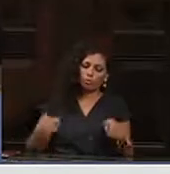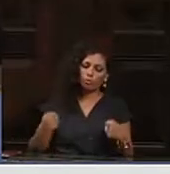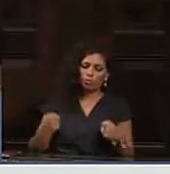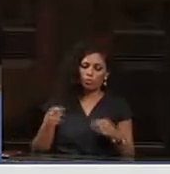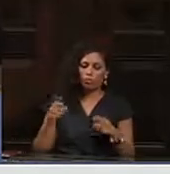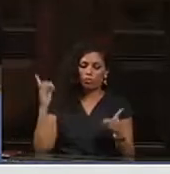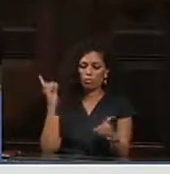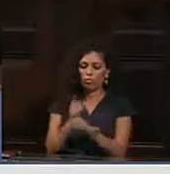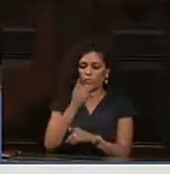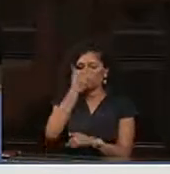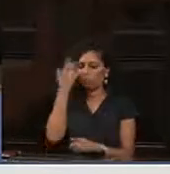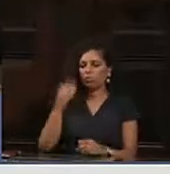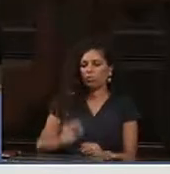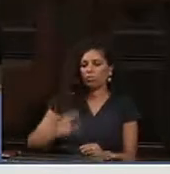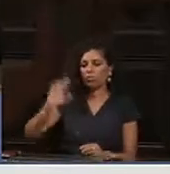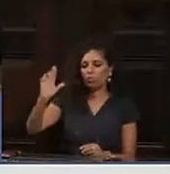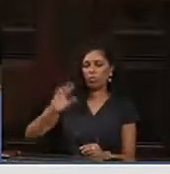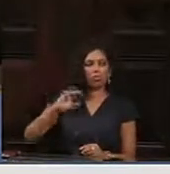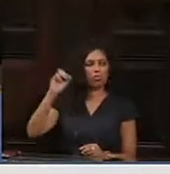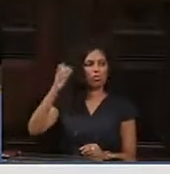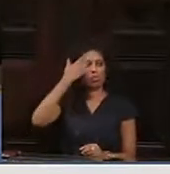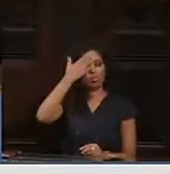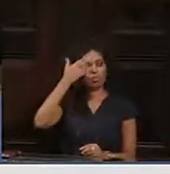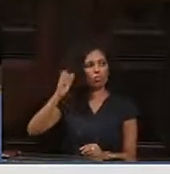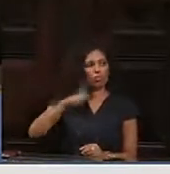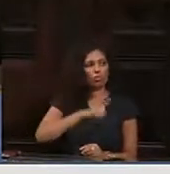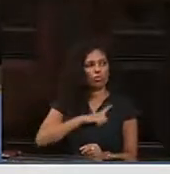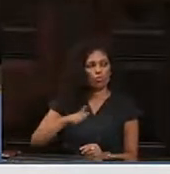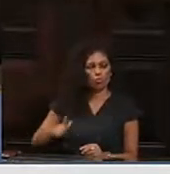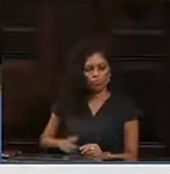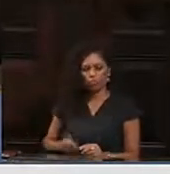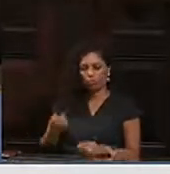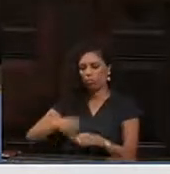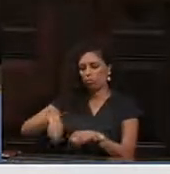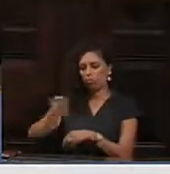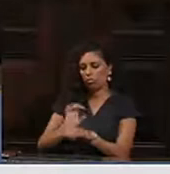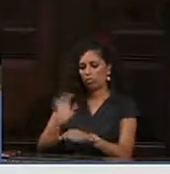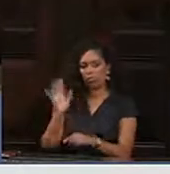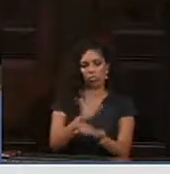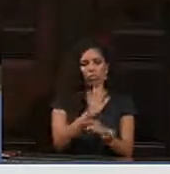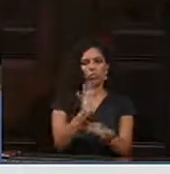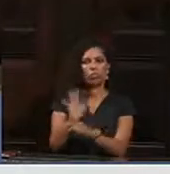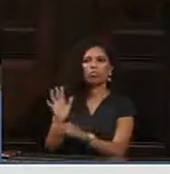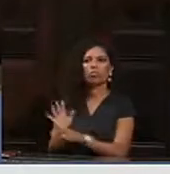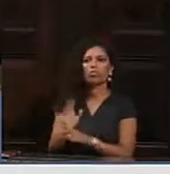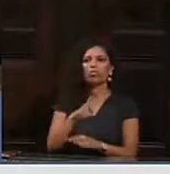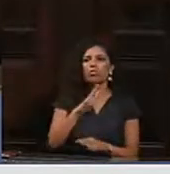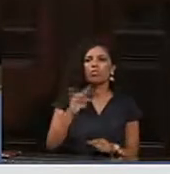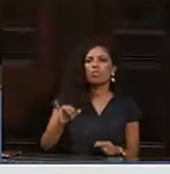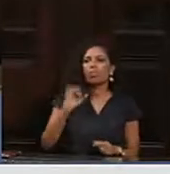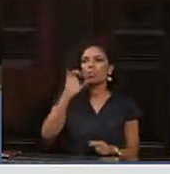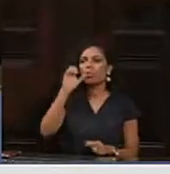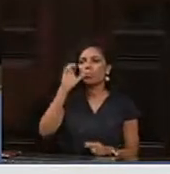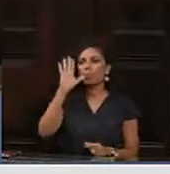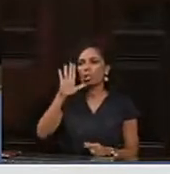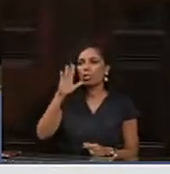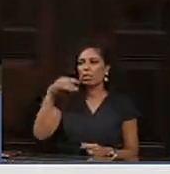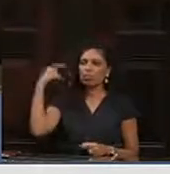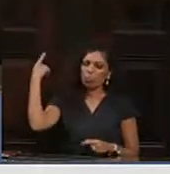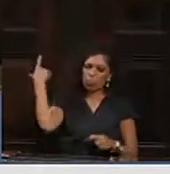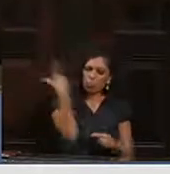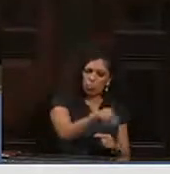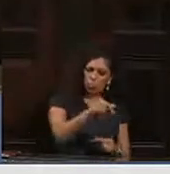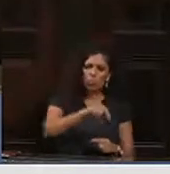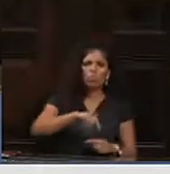sei que é difícil. Eu sei que o governo do estado vai ajudar, mas não é reprimindo a tropa, não é no